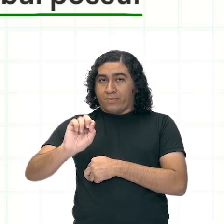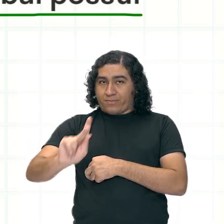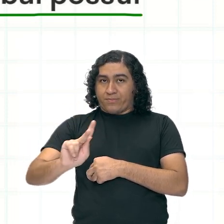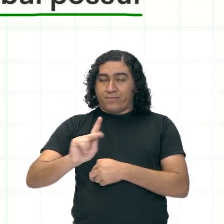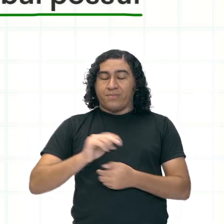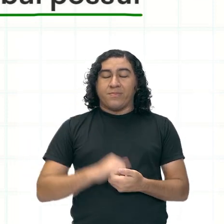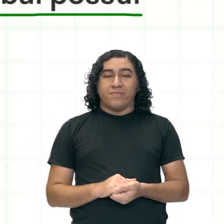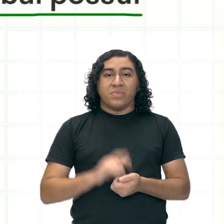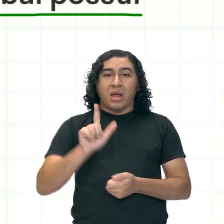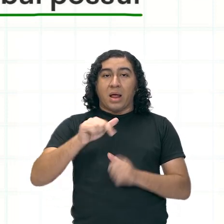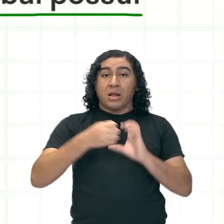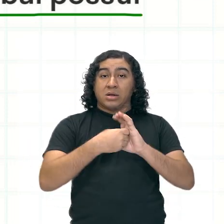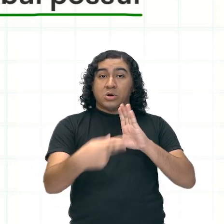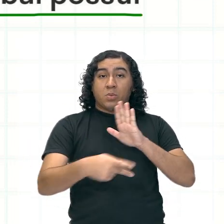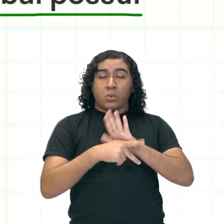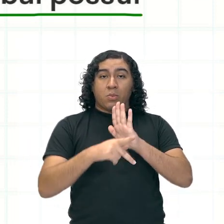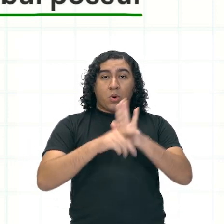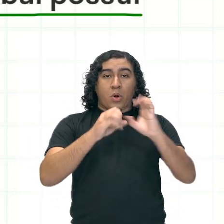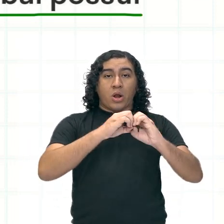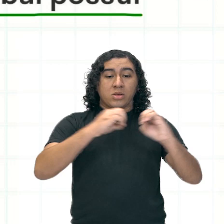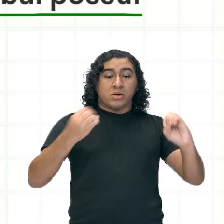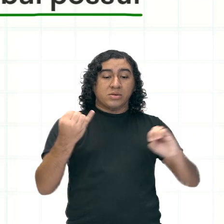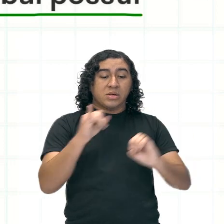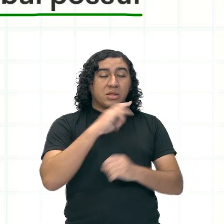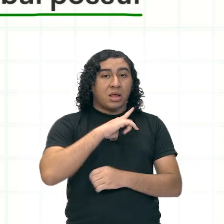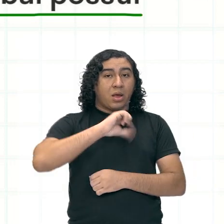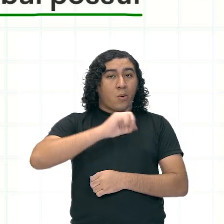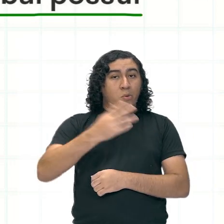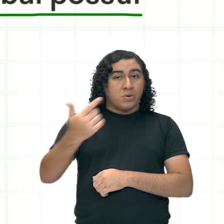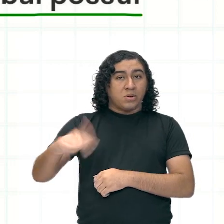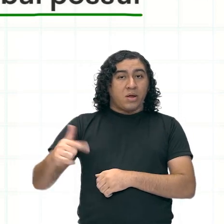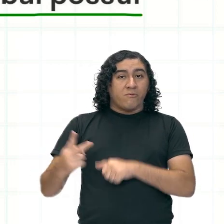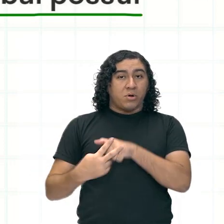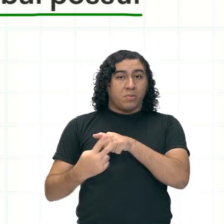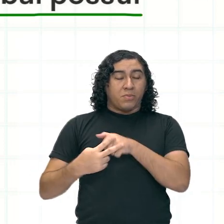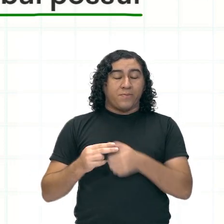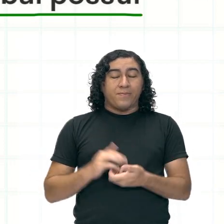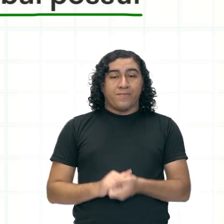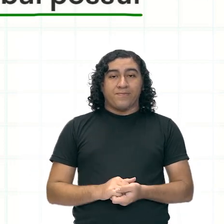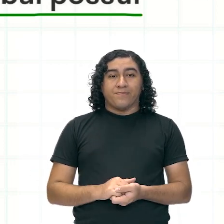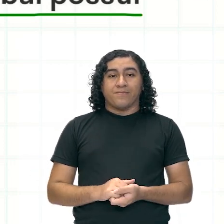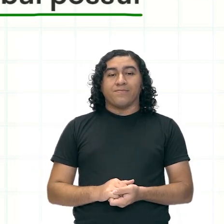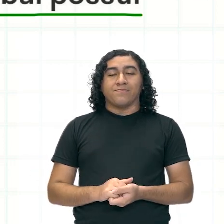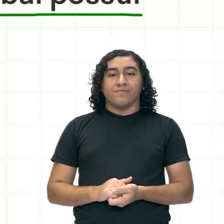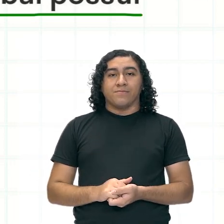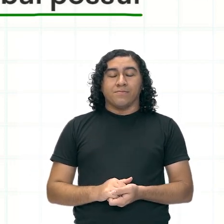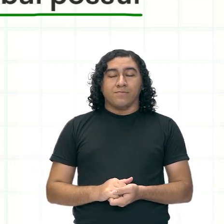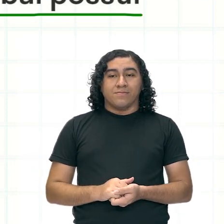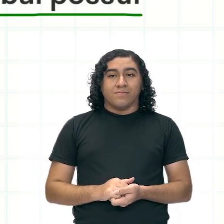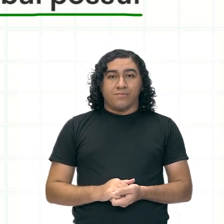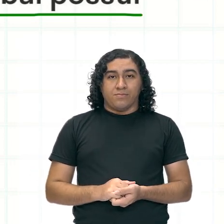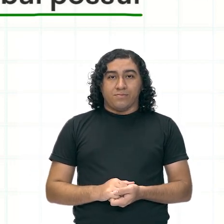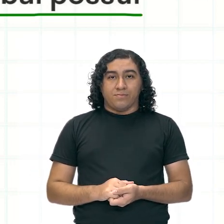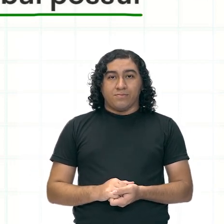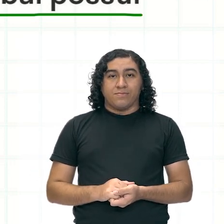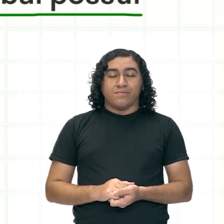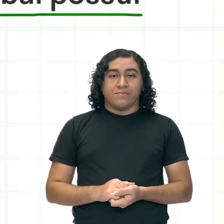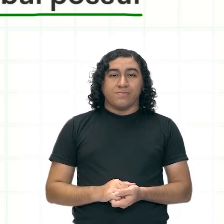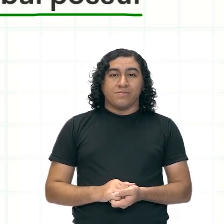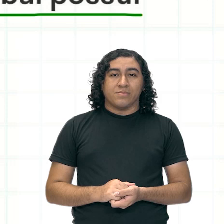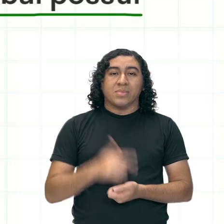ok? A presença ou a ausência de verbo. E aí, claro, retomamos mais uma vez aqui